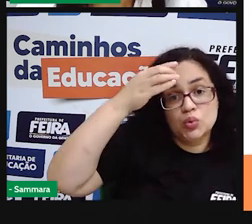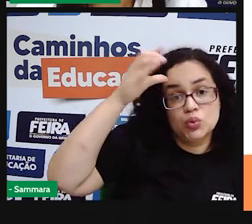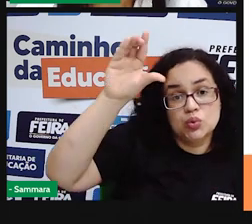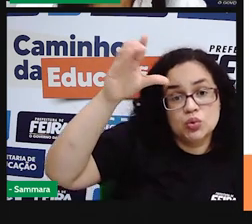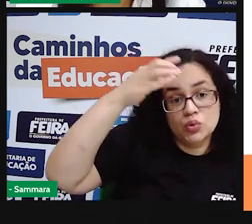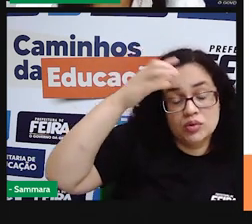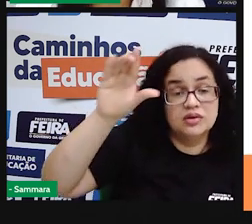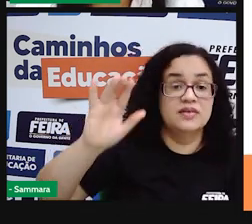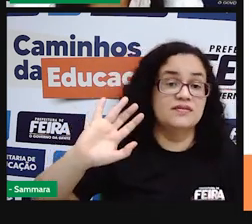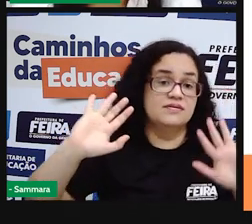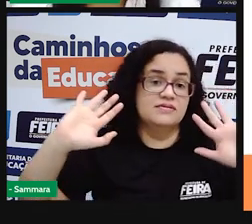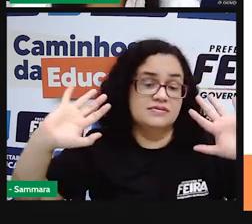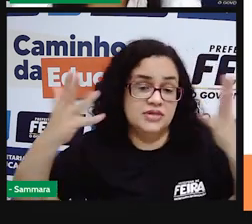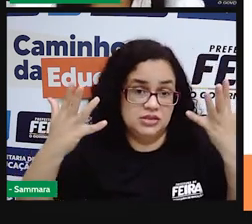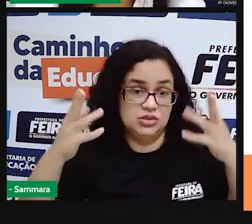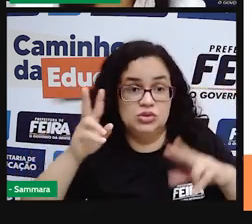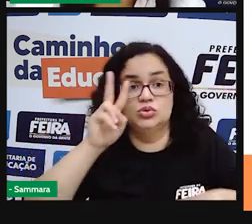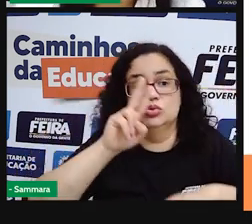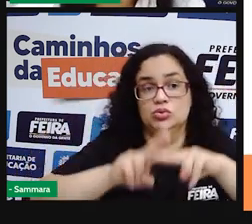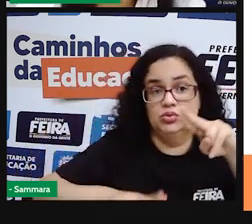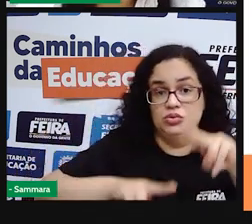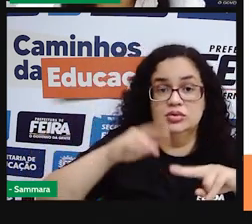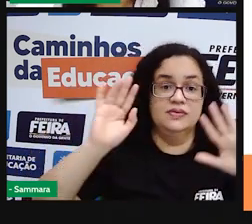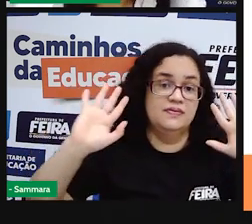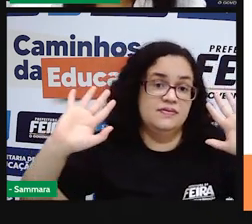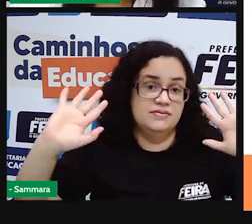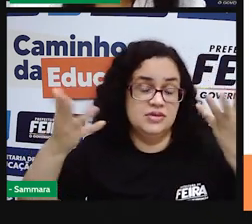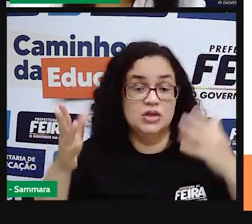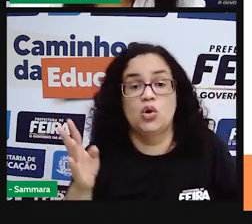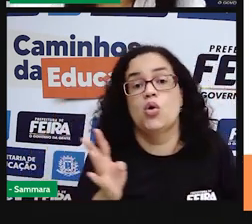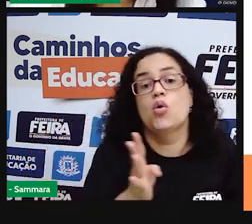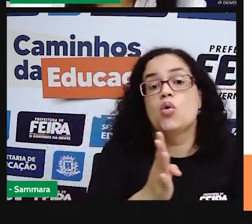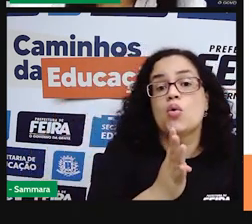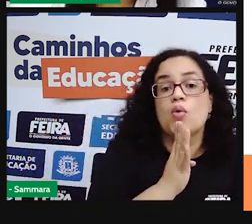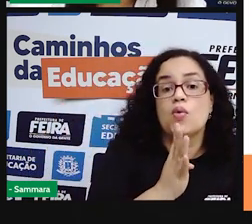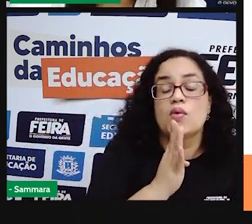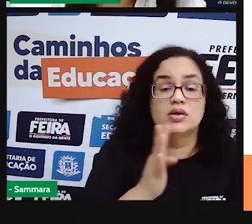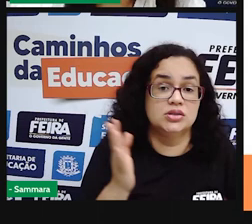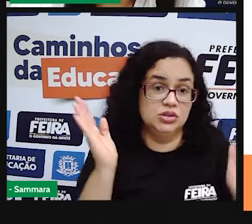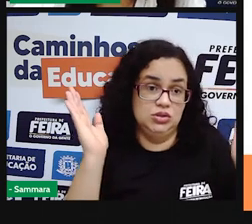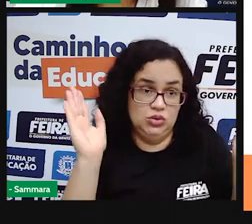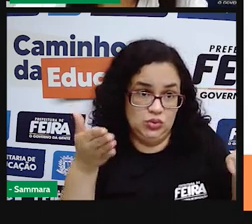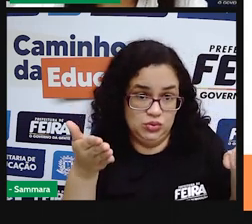festas juninas se tornassem as festas que a gente conhece hoje.